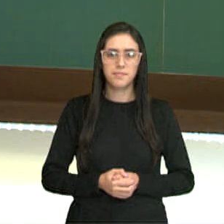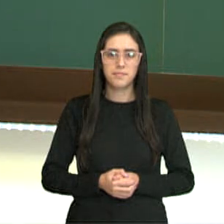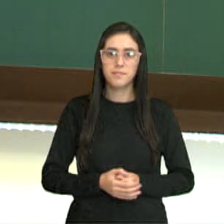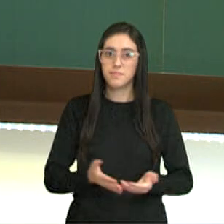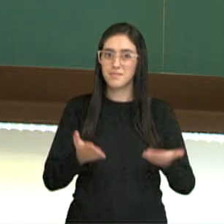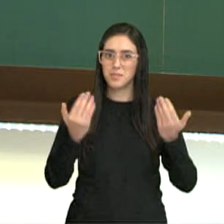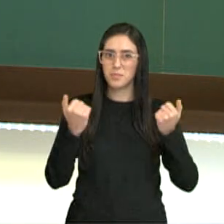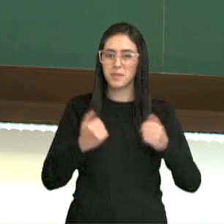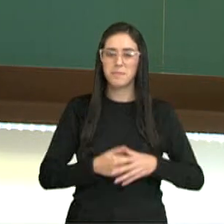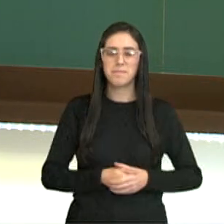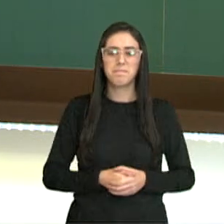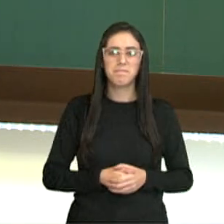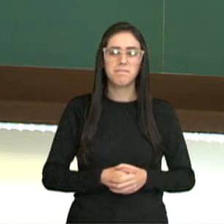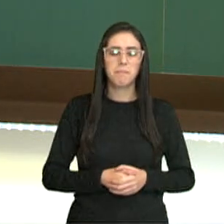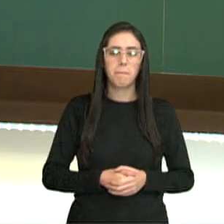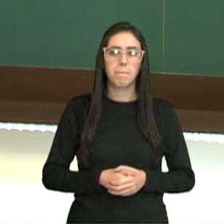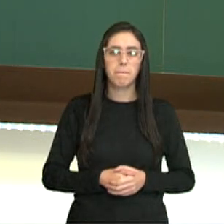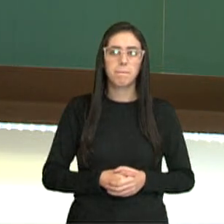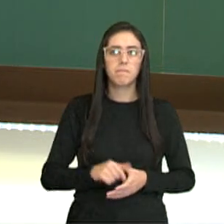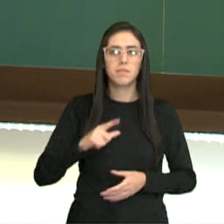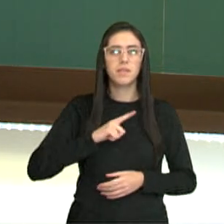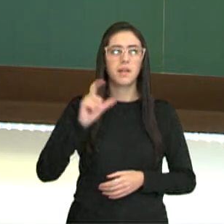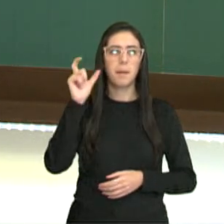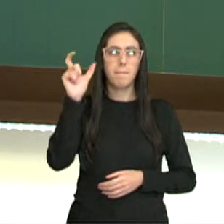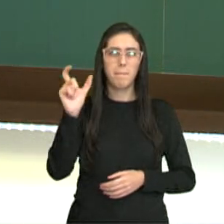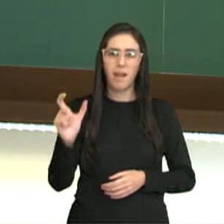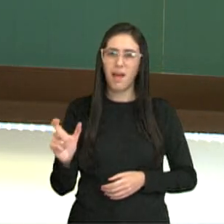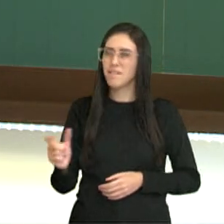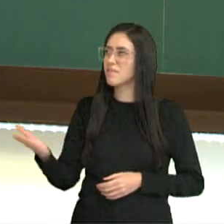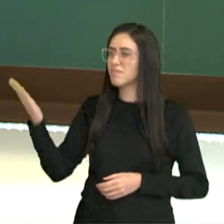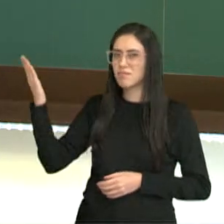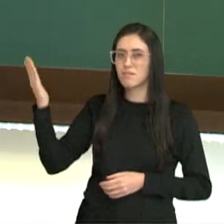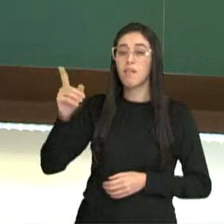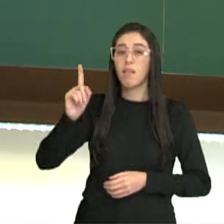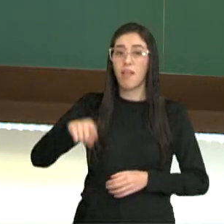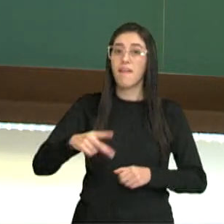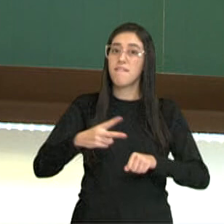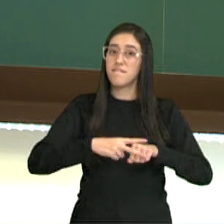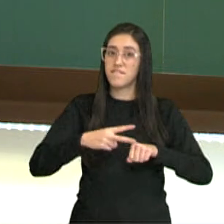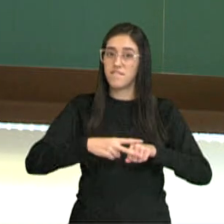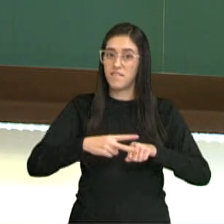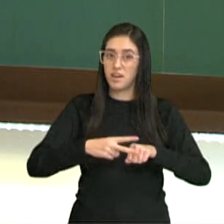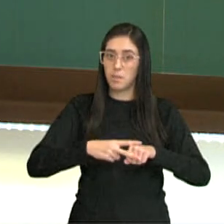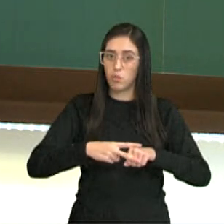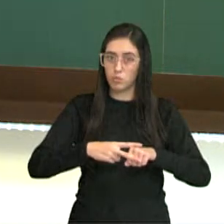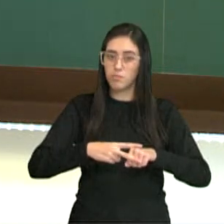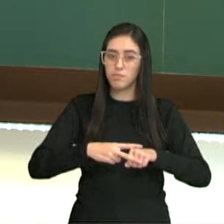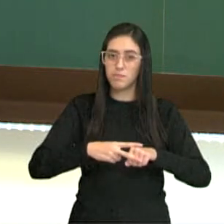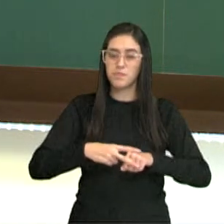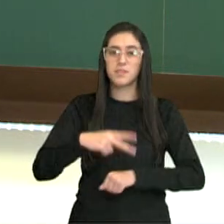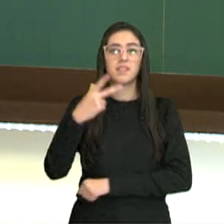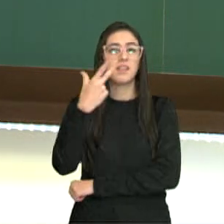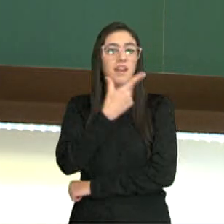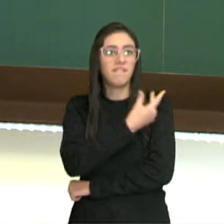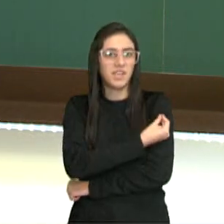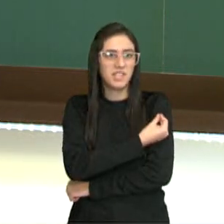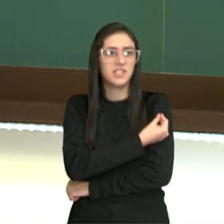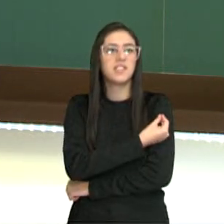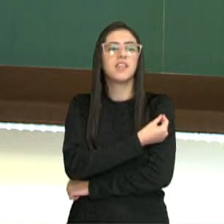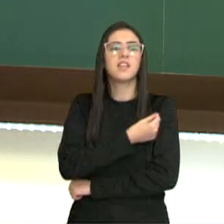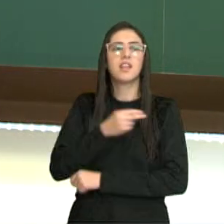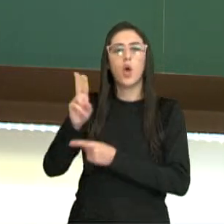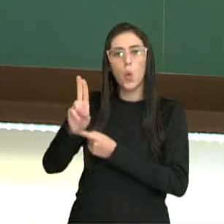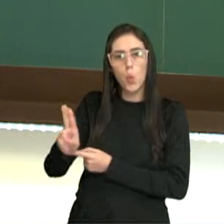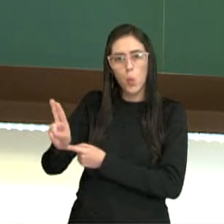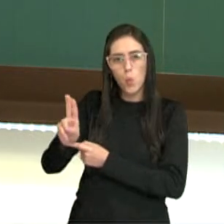Vamos lá, então. As palavras destacadas são verbos. A vacina usa, a vacina tem.